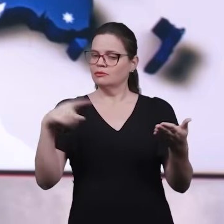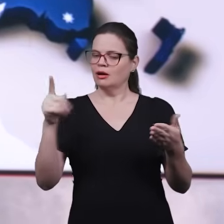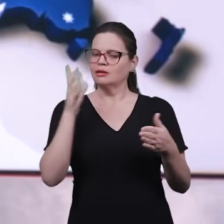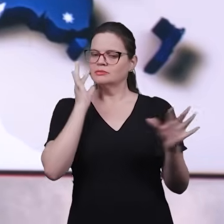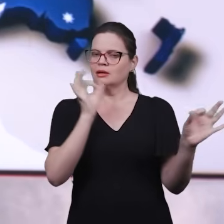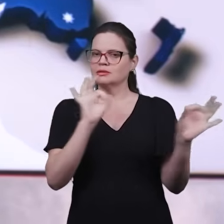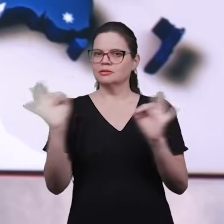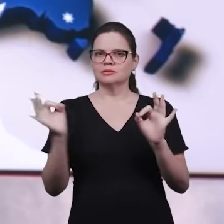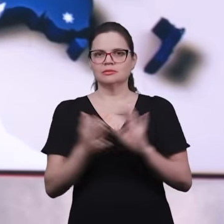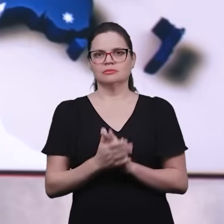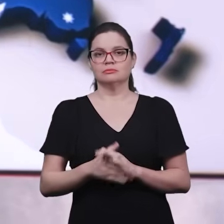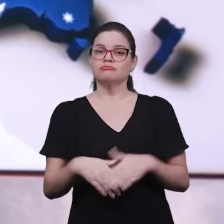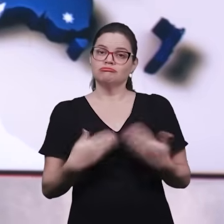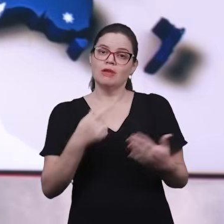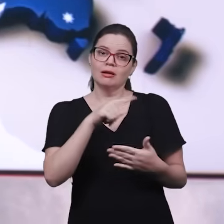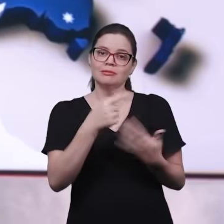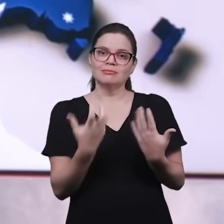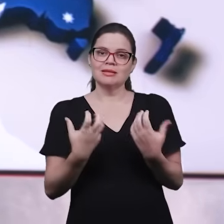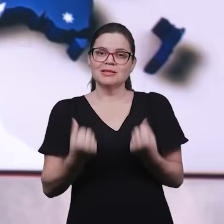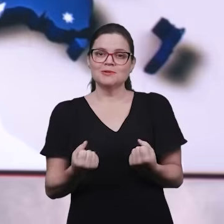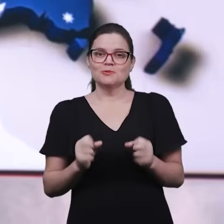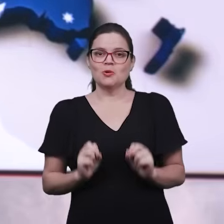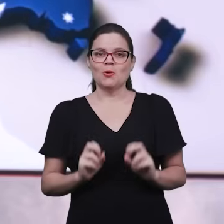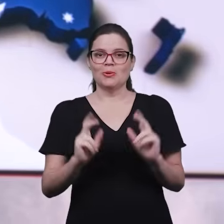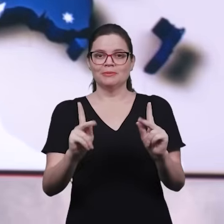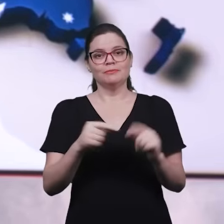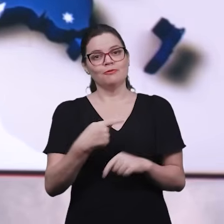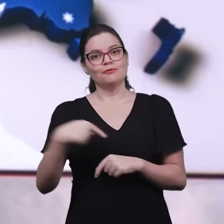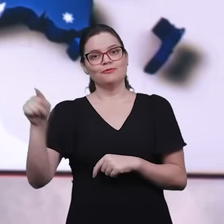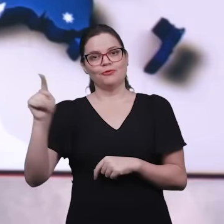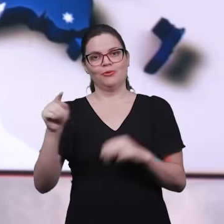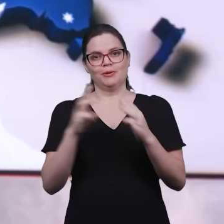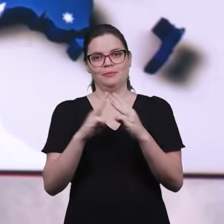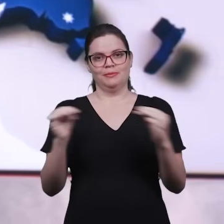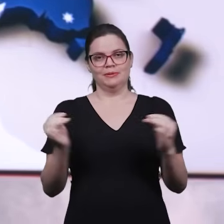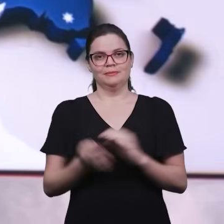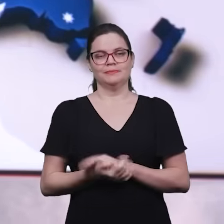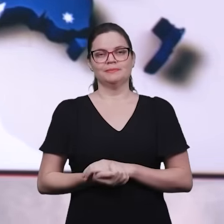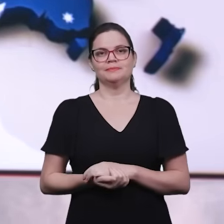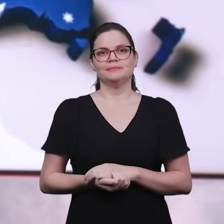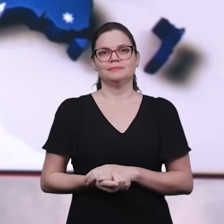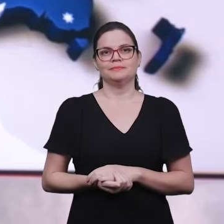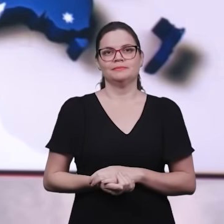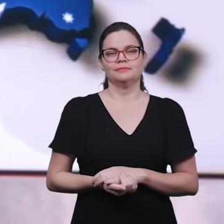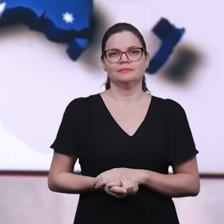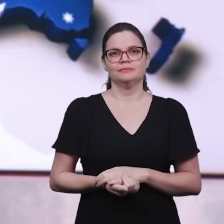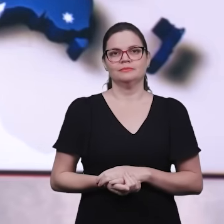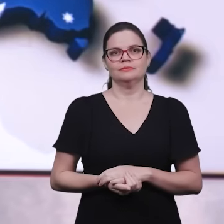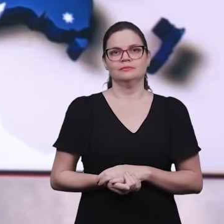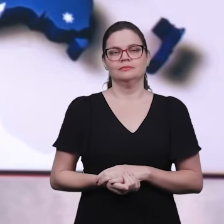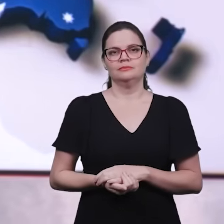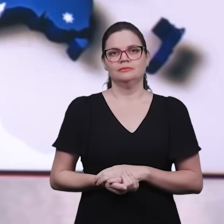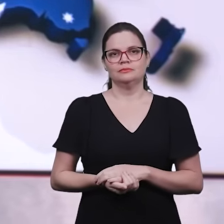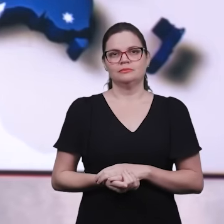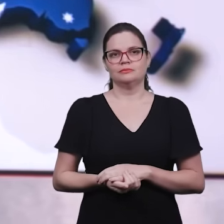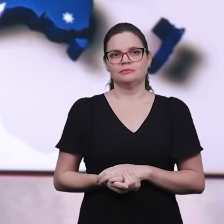é nosso convidado. Ele aceitou e foi ao Manaim.